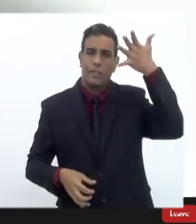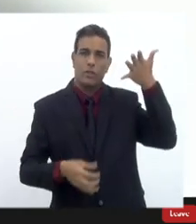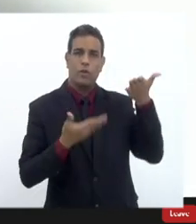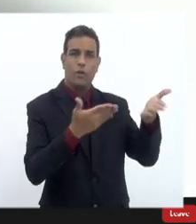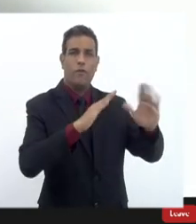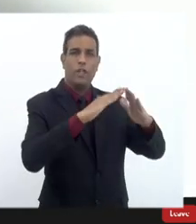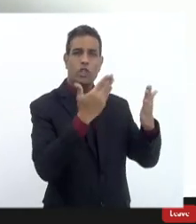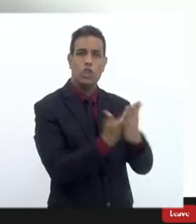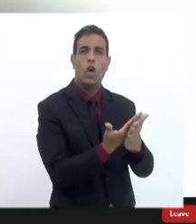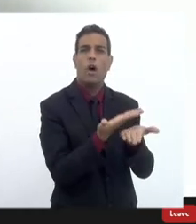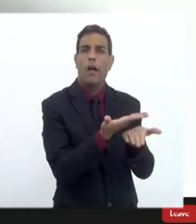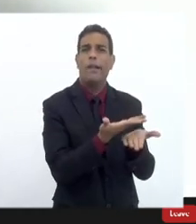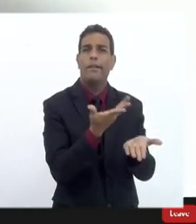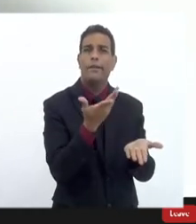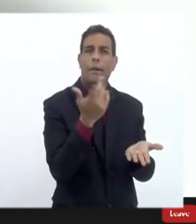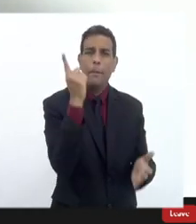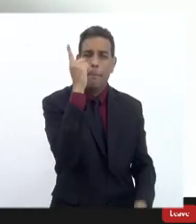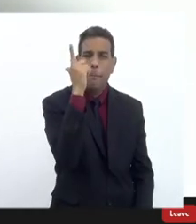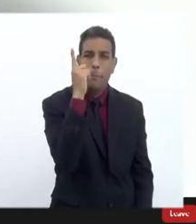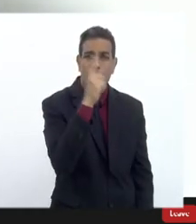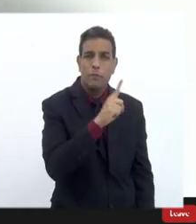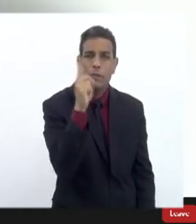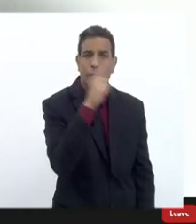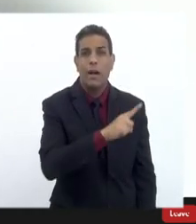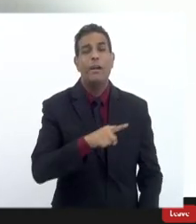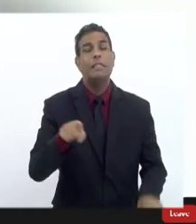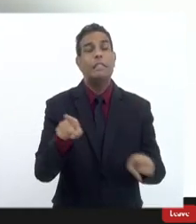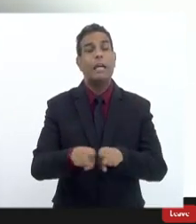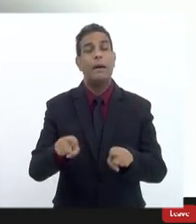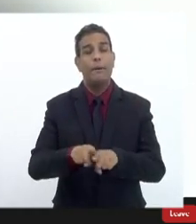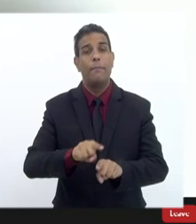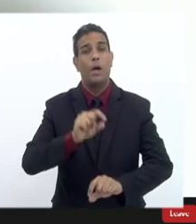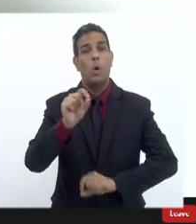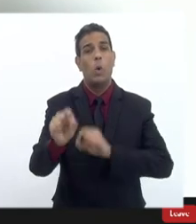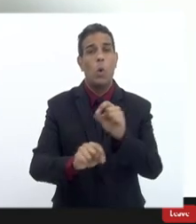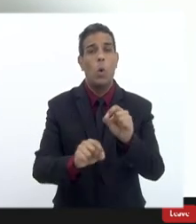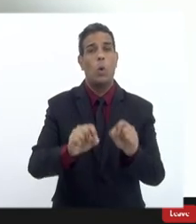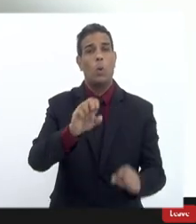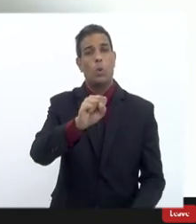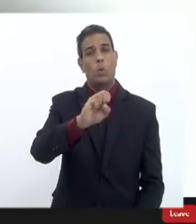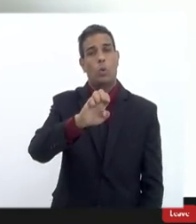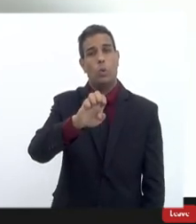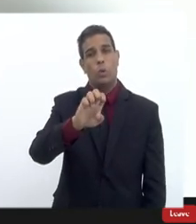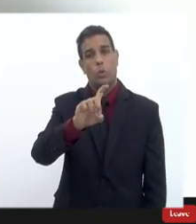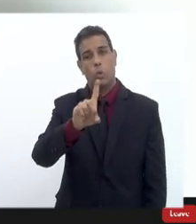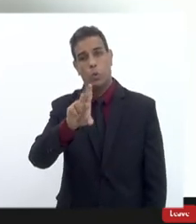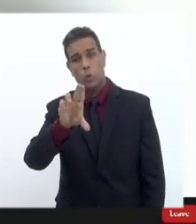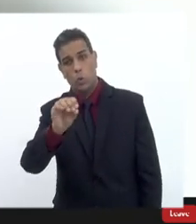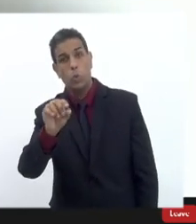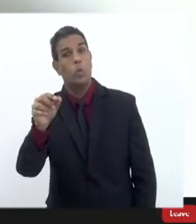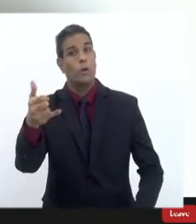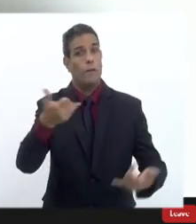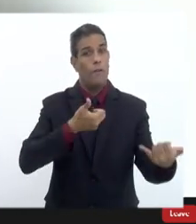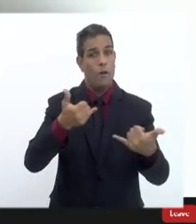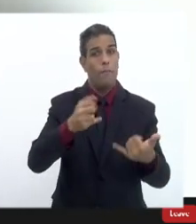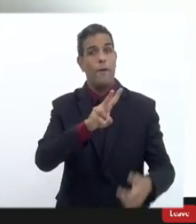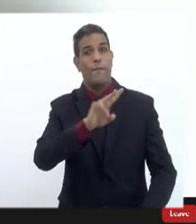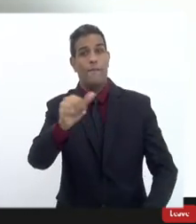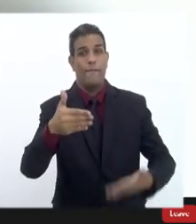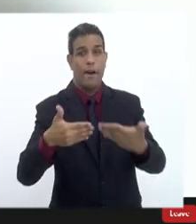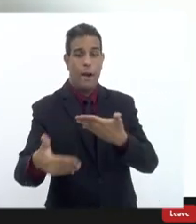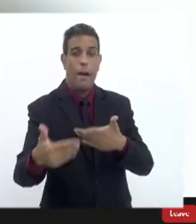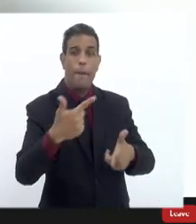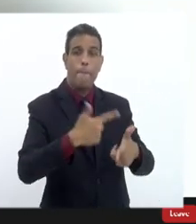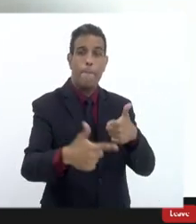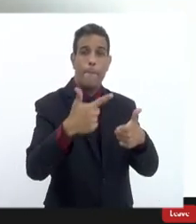canal aberto, né, para receber informações mais individualizadas em relação às unidades escolares, porque isso pode acontecer, né,